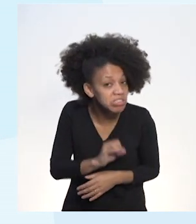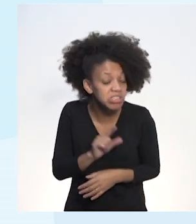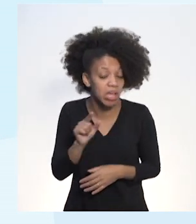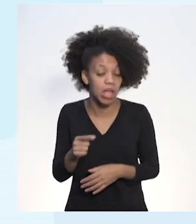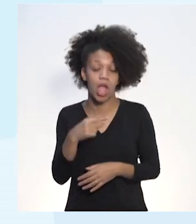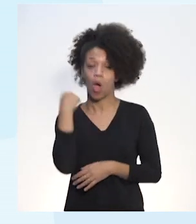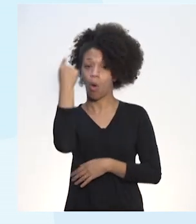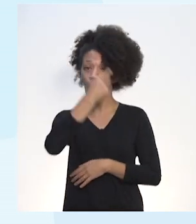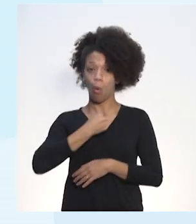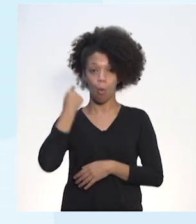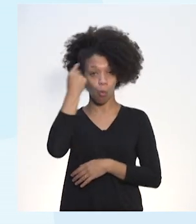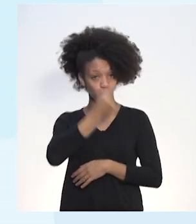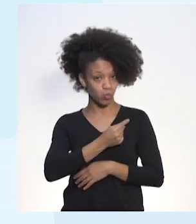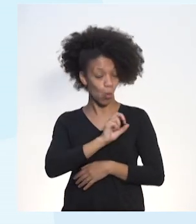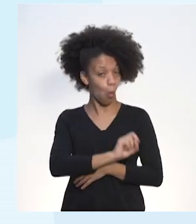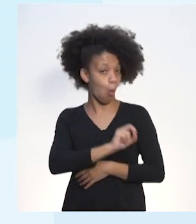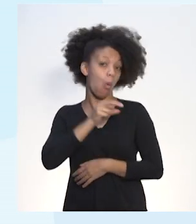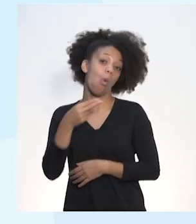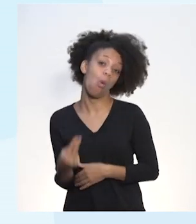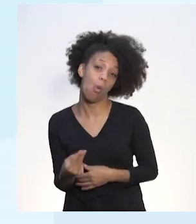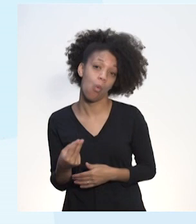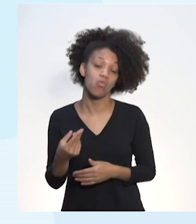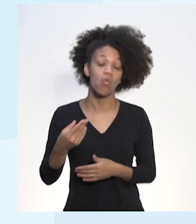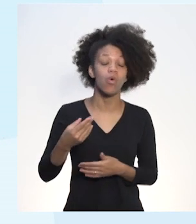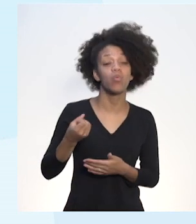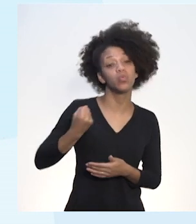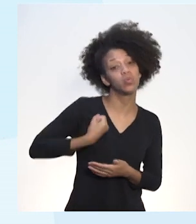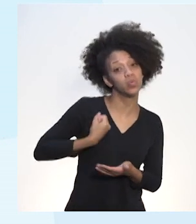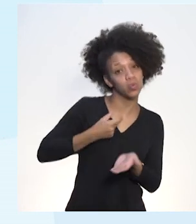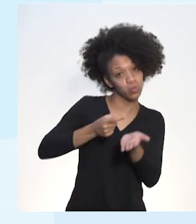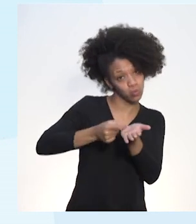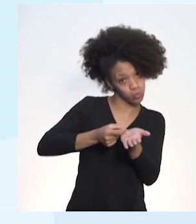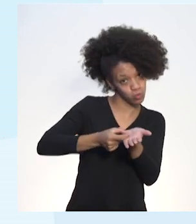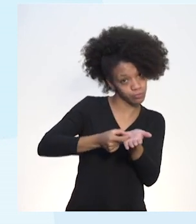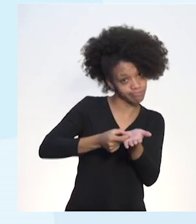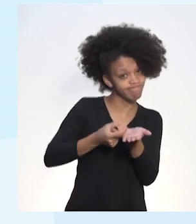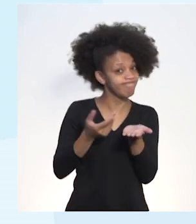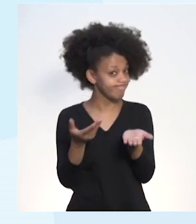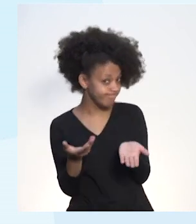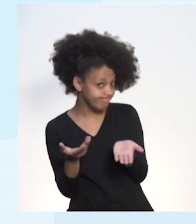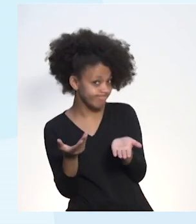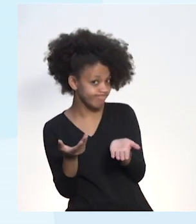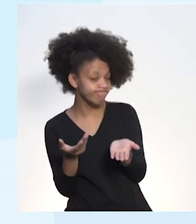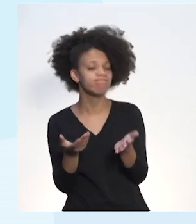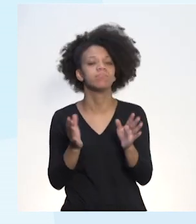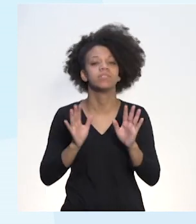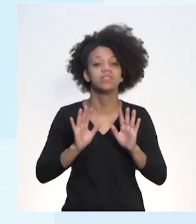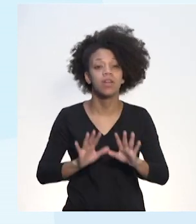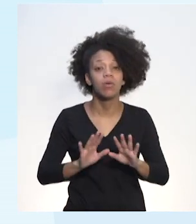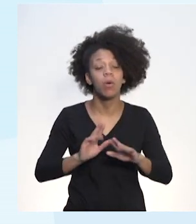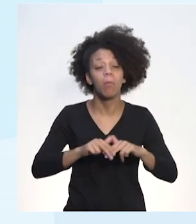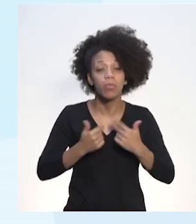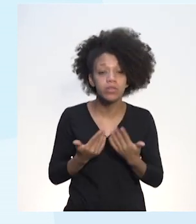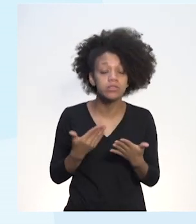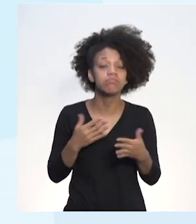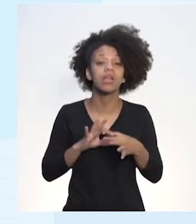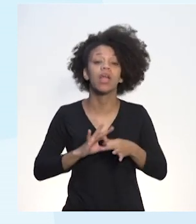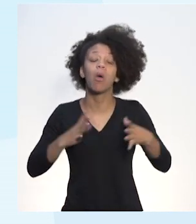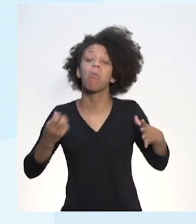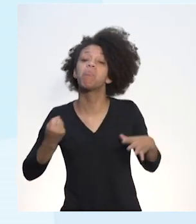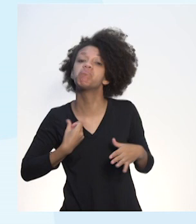será cara ou se será coroa, tá? Então, por isso que ele é aleatório. Eu